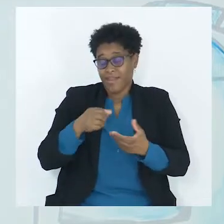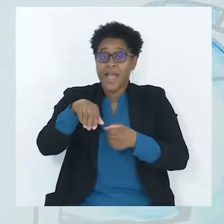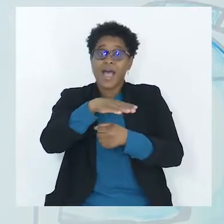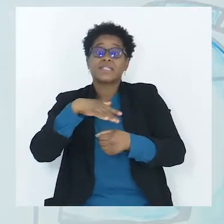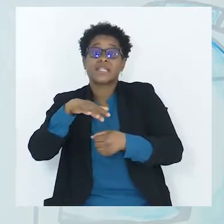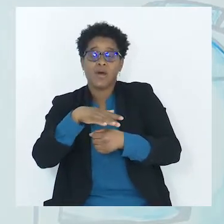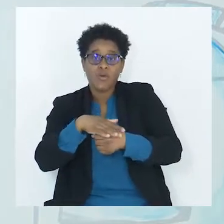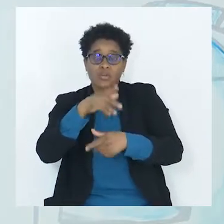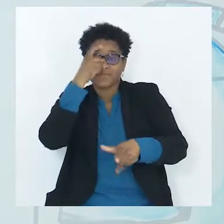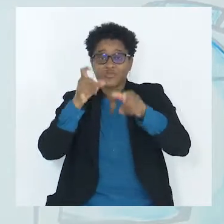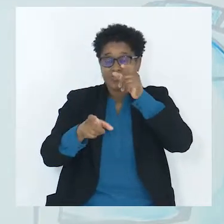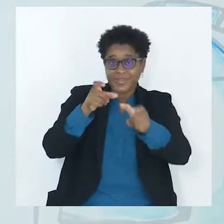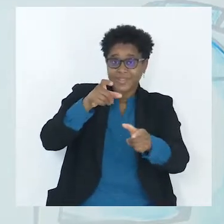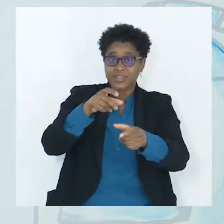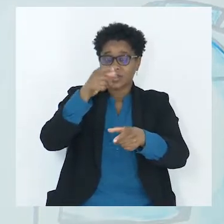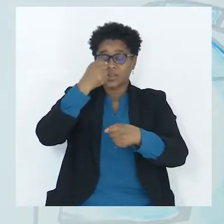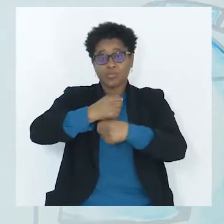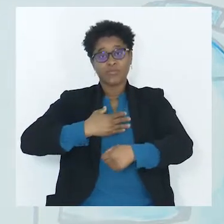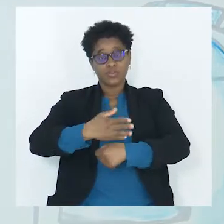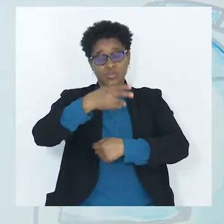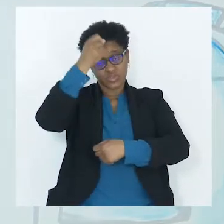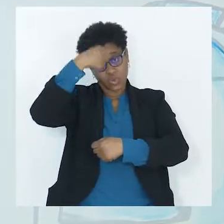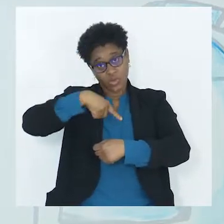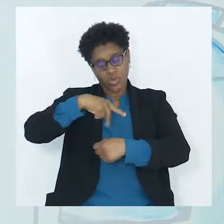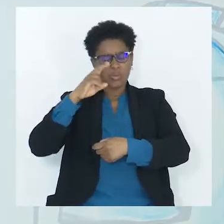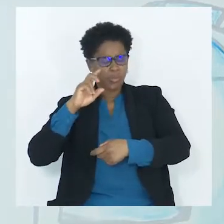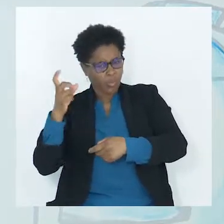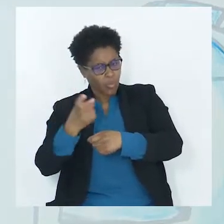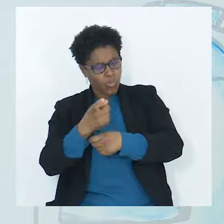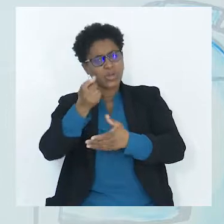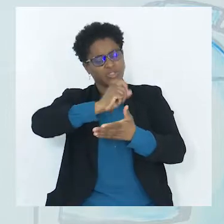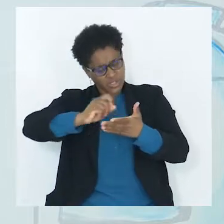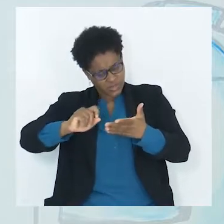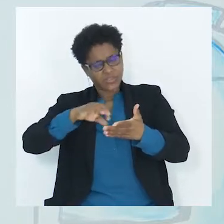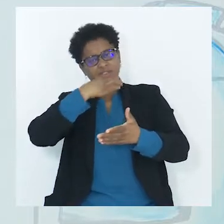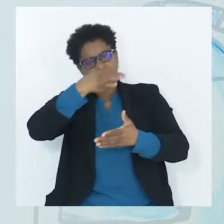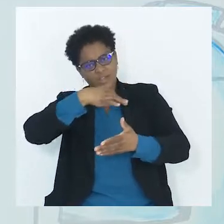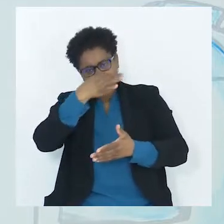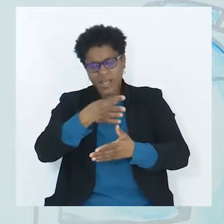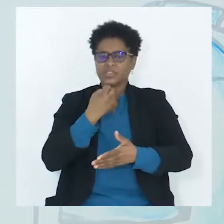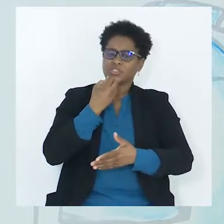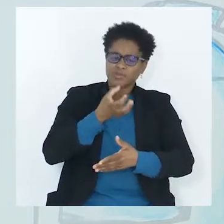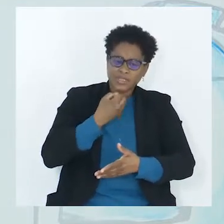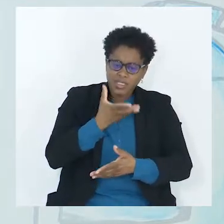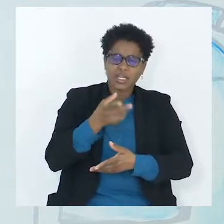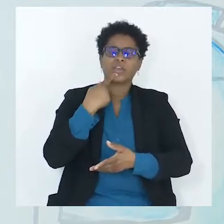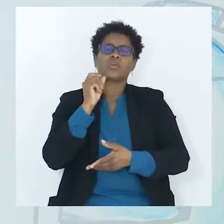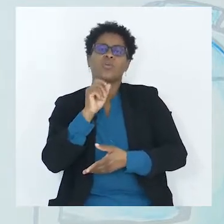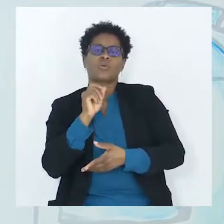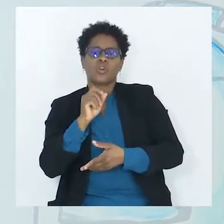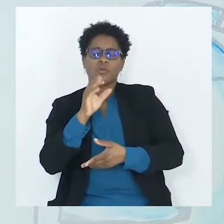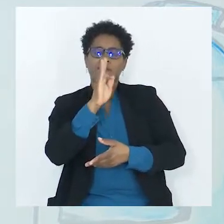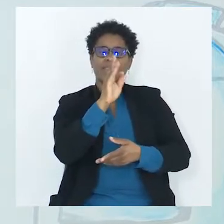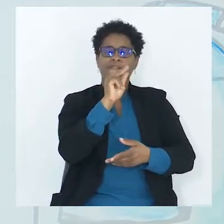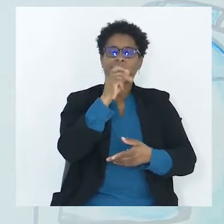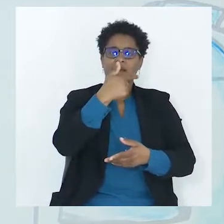as ações humanas que o historiador procura narrar, procura explicar, é que nós